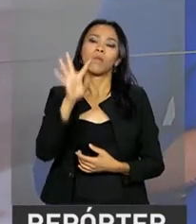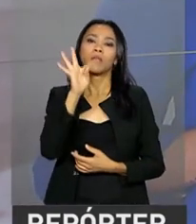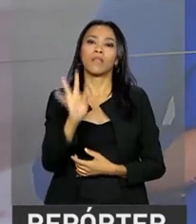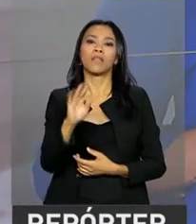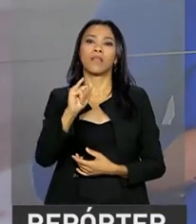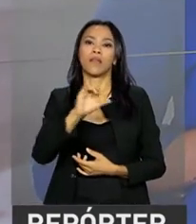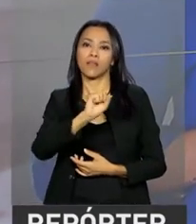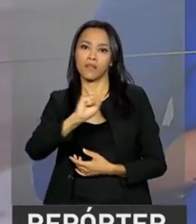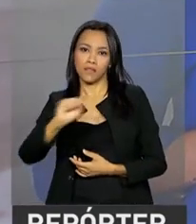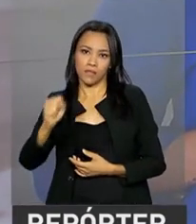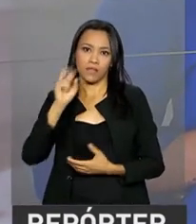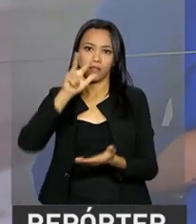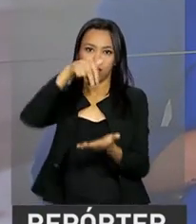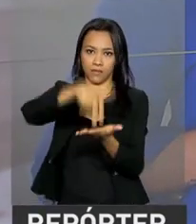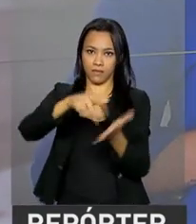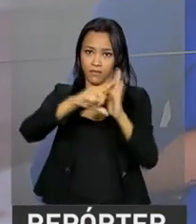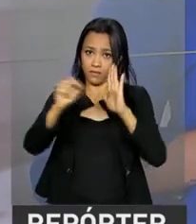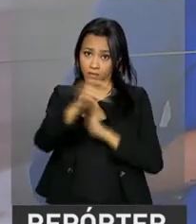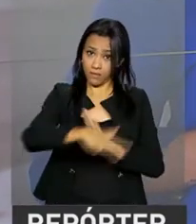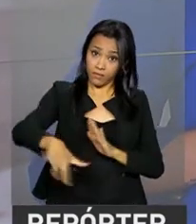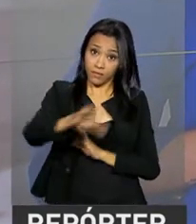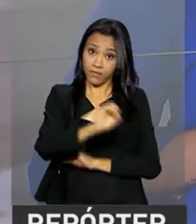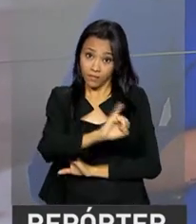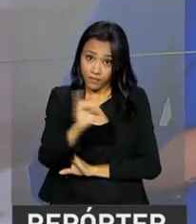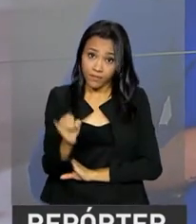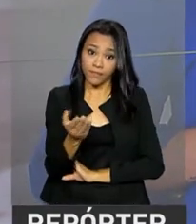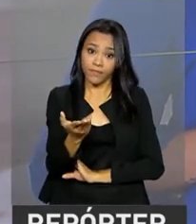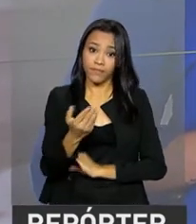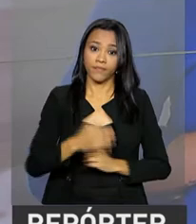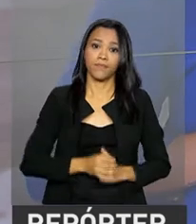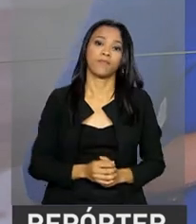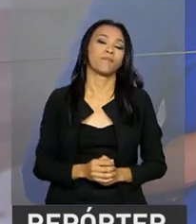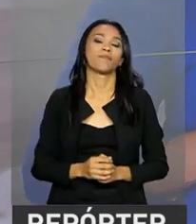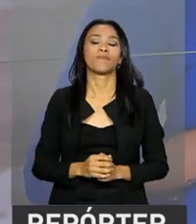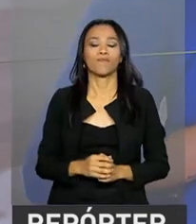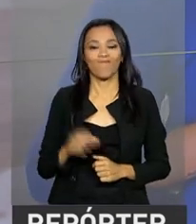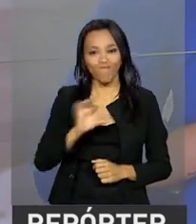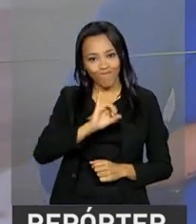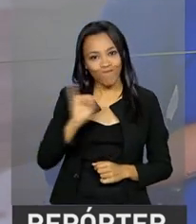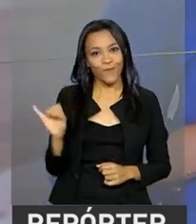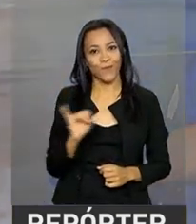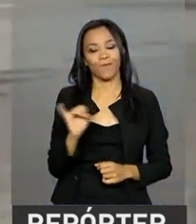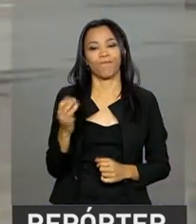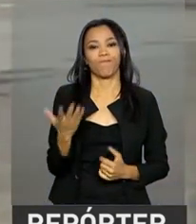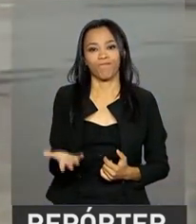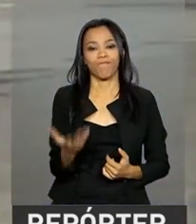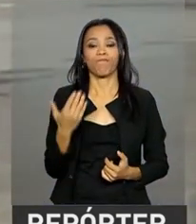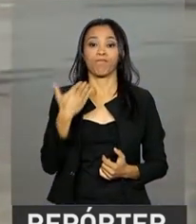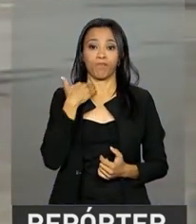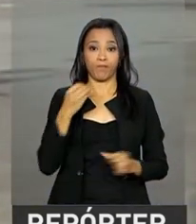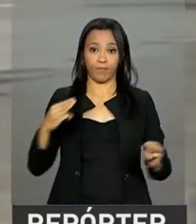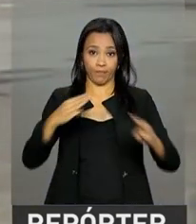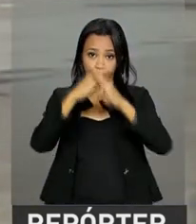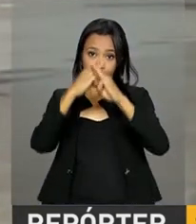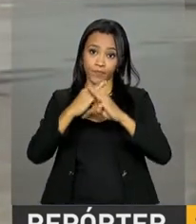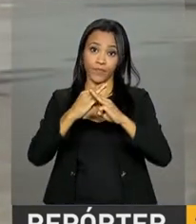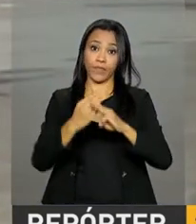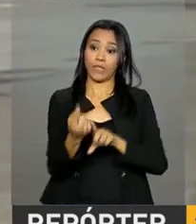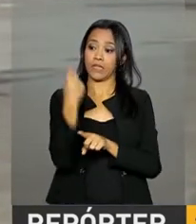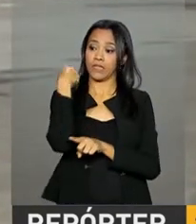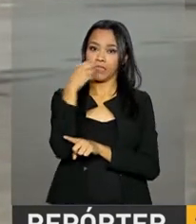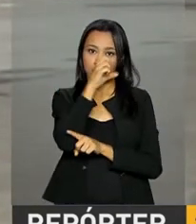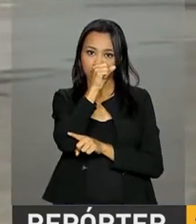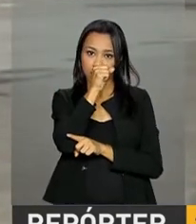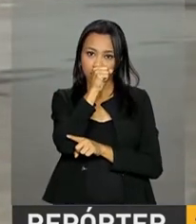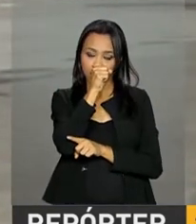vivo lá do palácio do planalto foi thaísa o leandro a caixa econômica federal realizou neste sábado